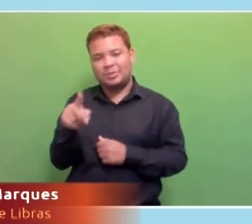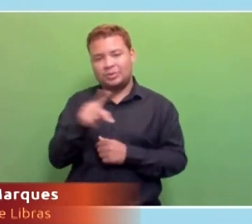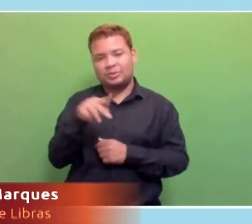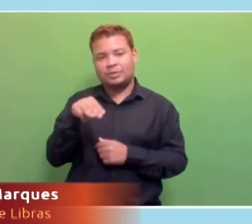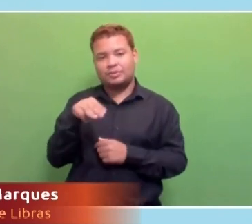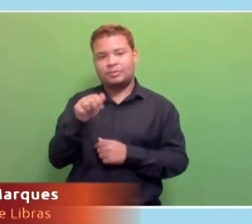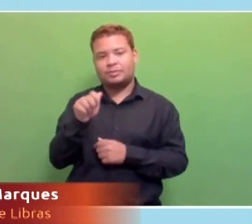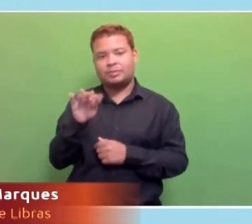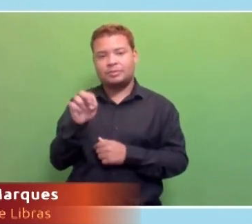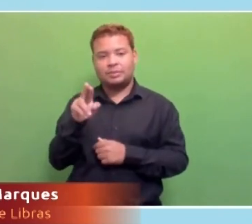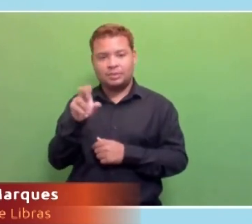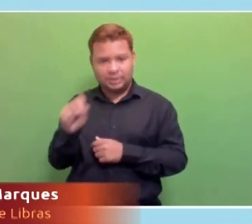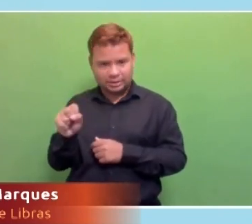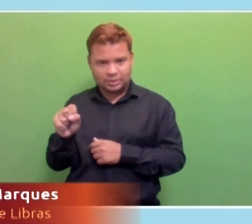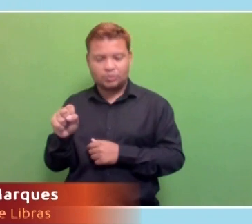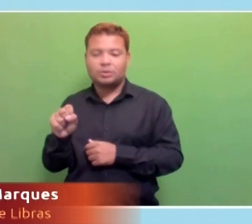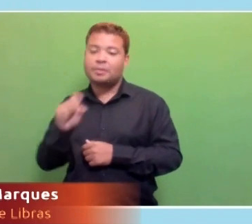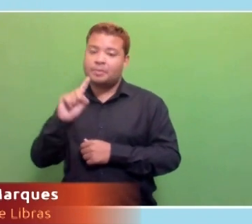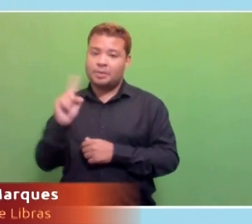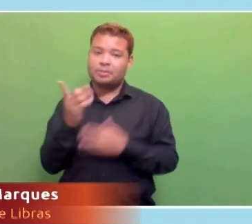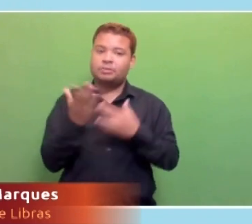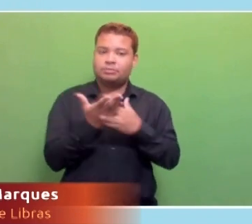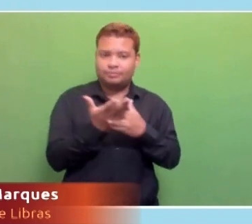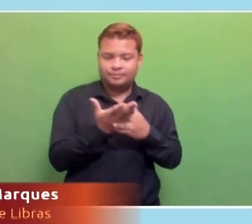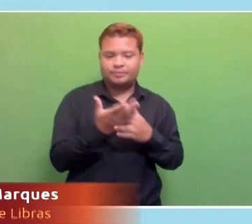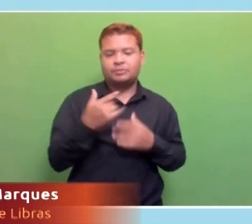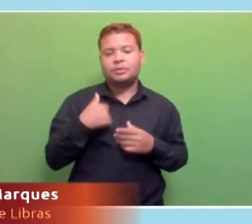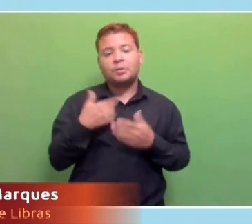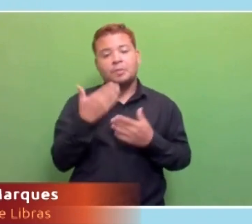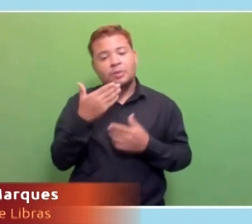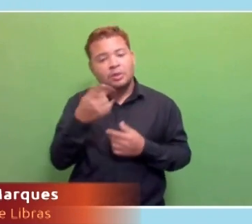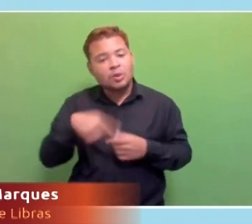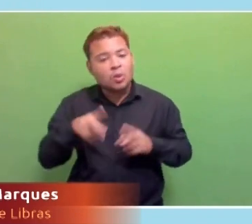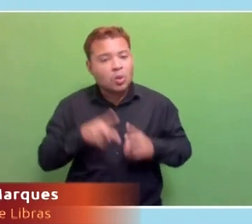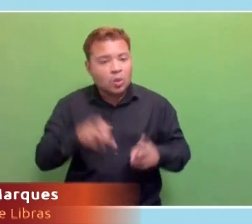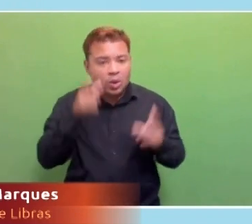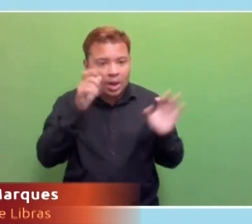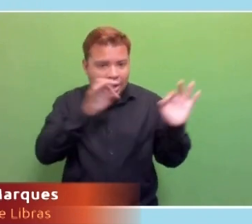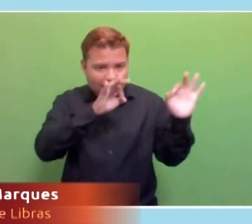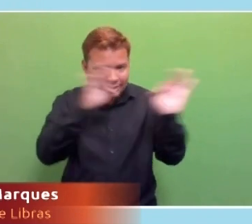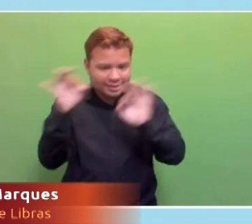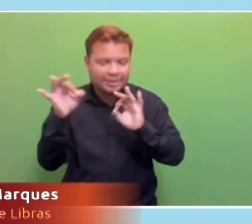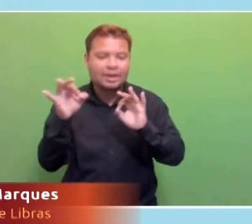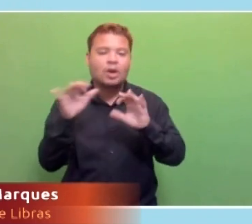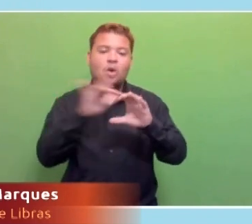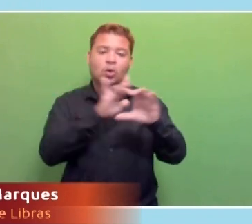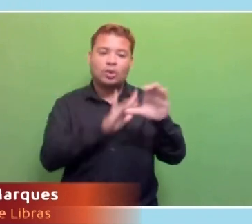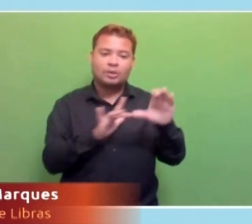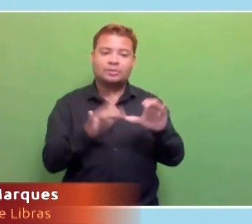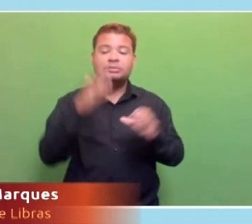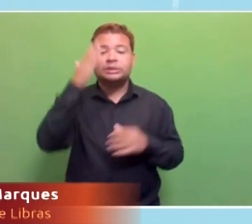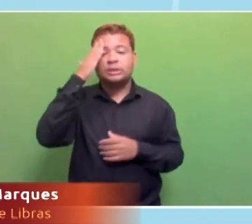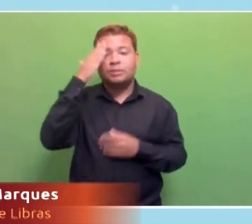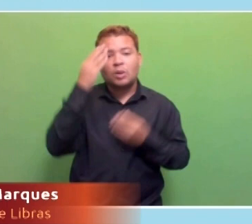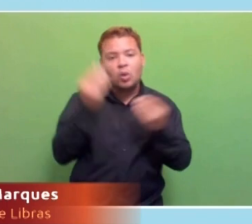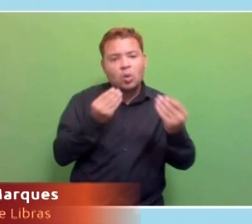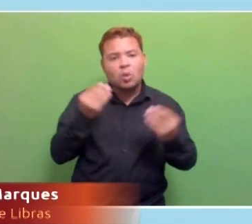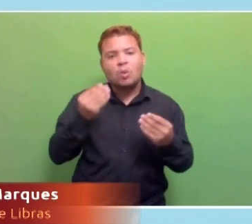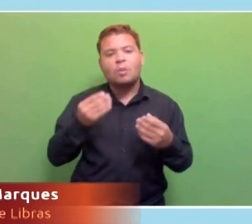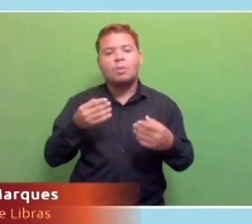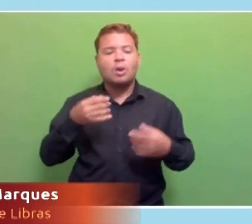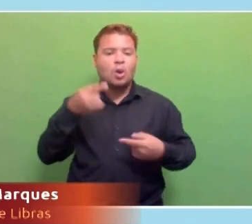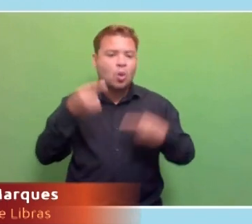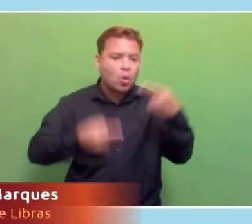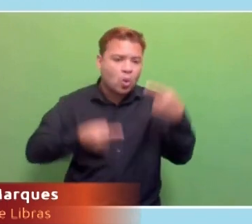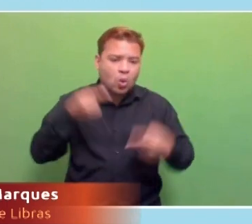gente voltar do intervalo. Peço que você continue acompanhando Conexões de hoje, que fala sobre o conflito entre Israel e Hamas e tenta explicar um pouco para